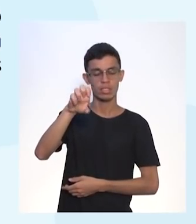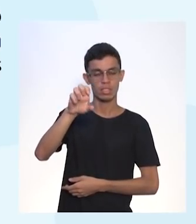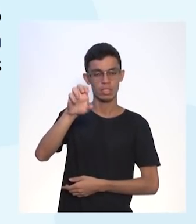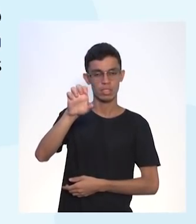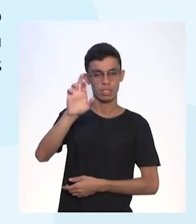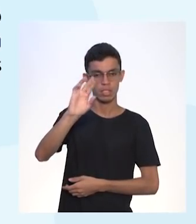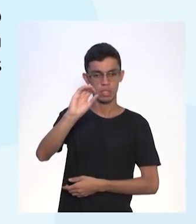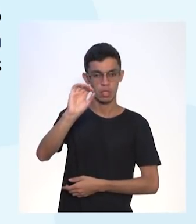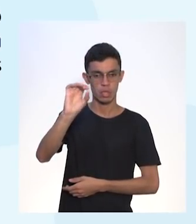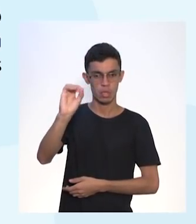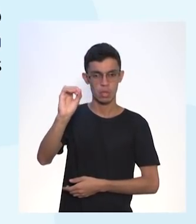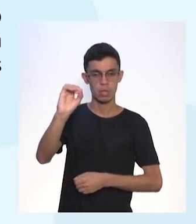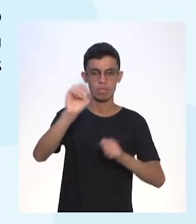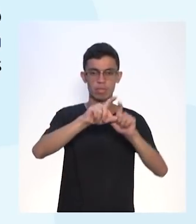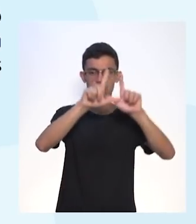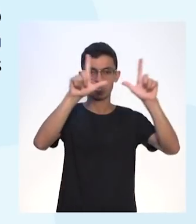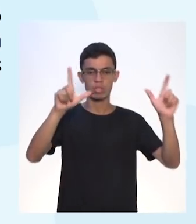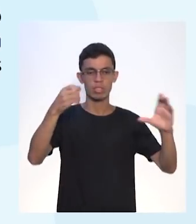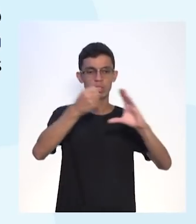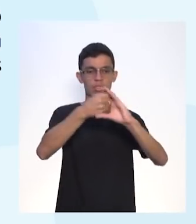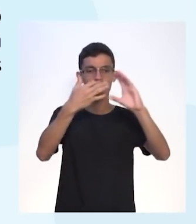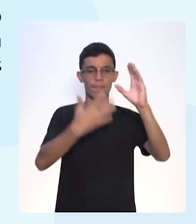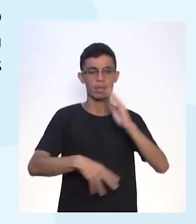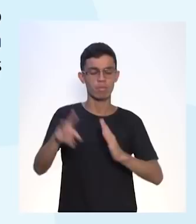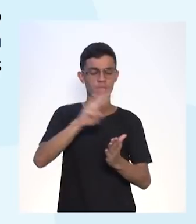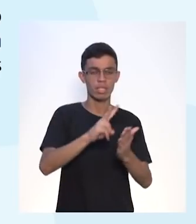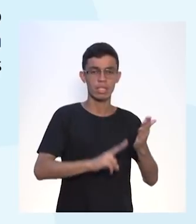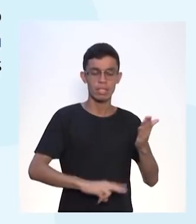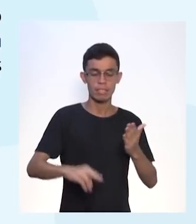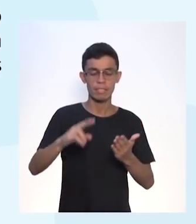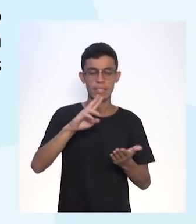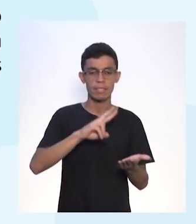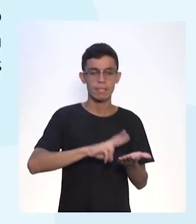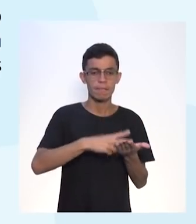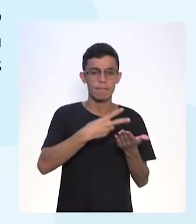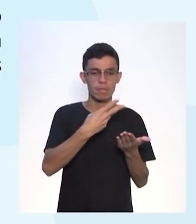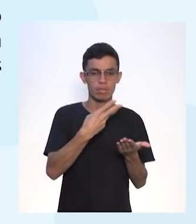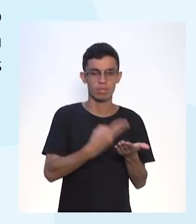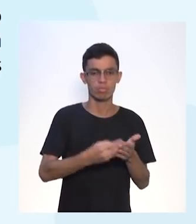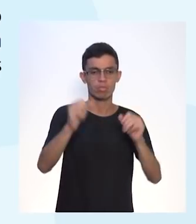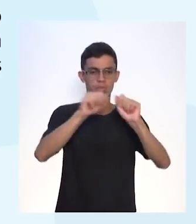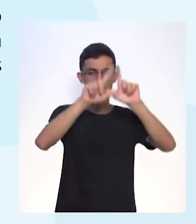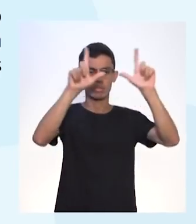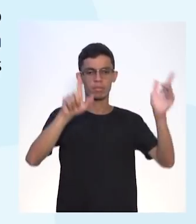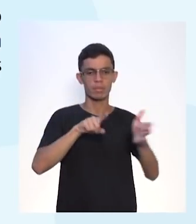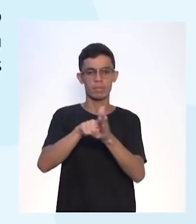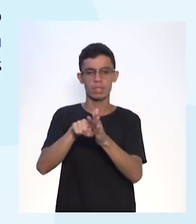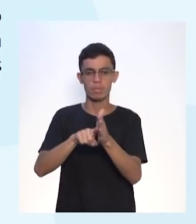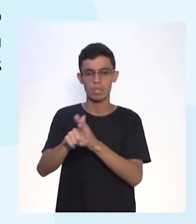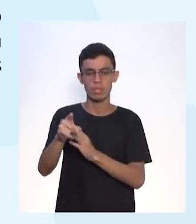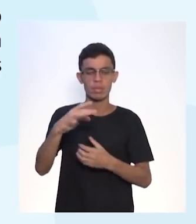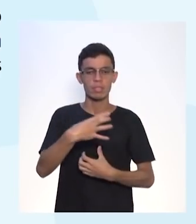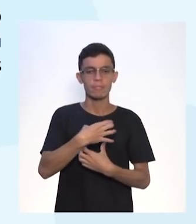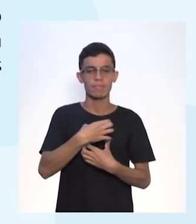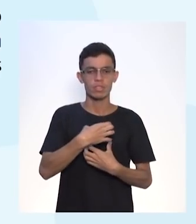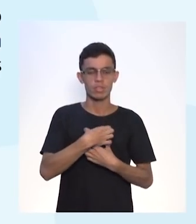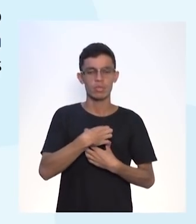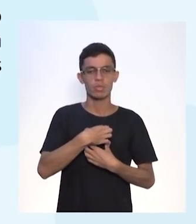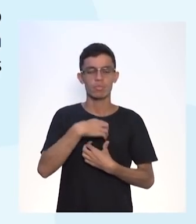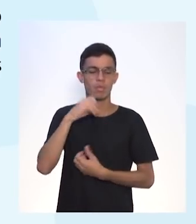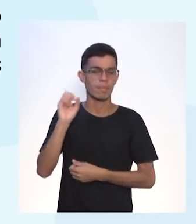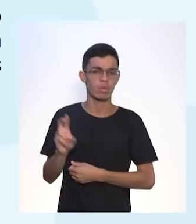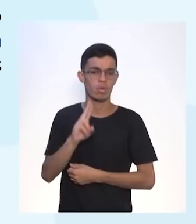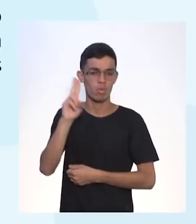ler e interpretar cartazes e identificar efeito de sentido produzido pelo uso de recursos